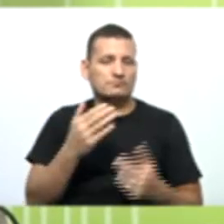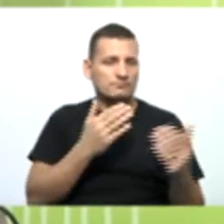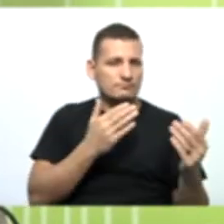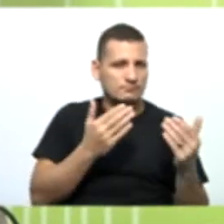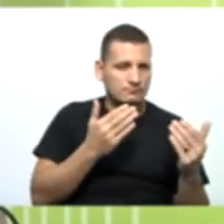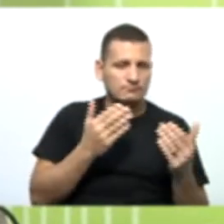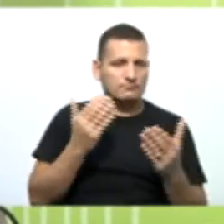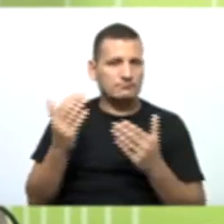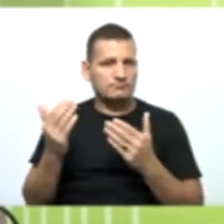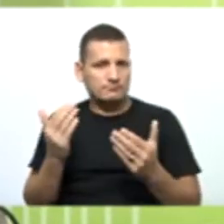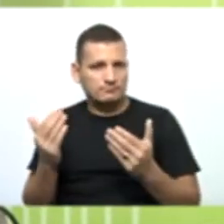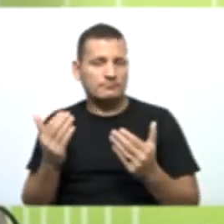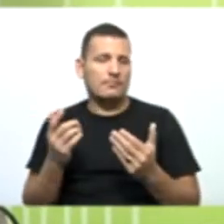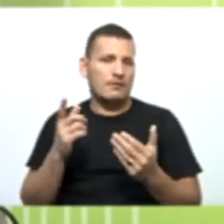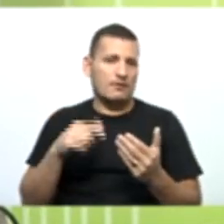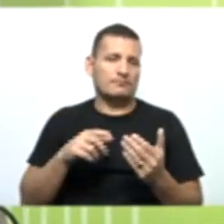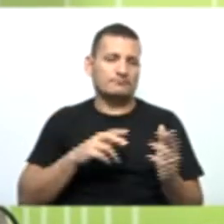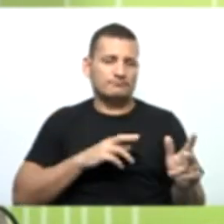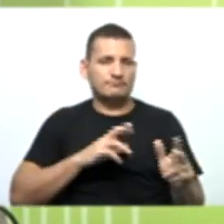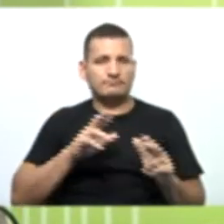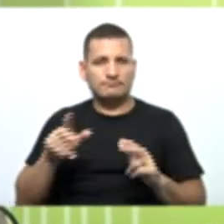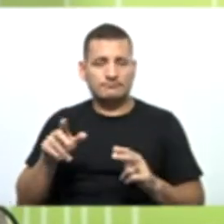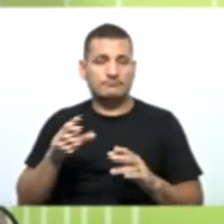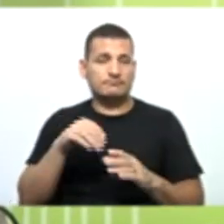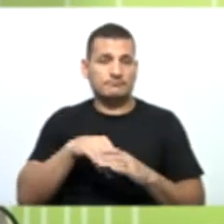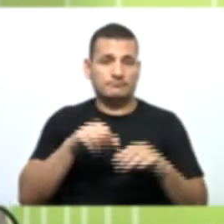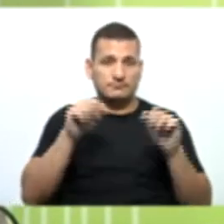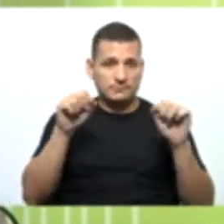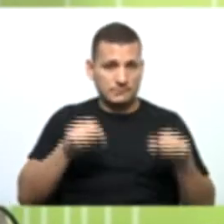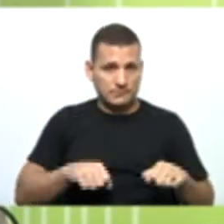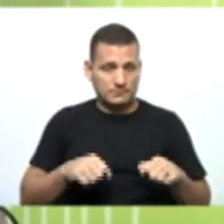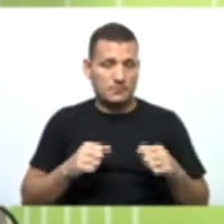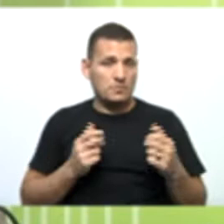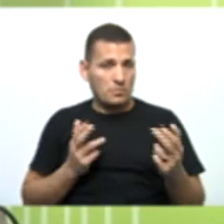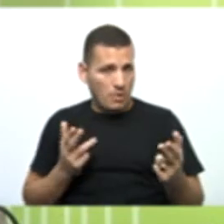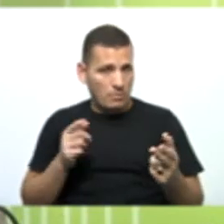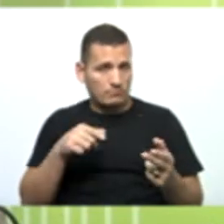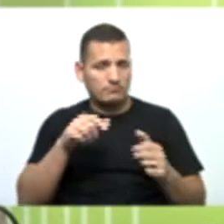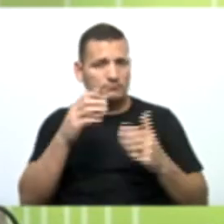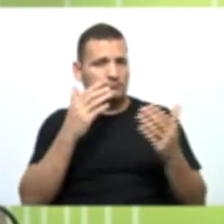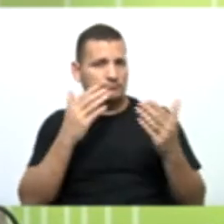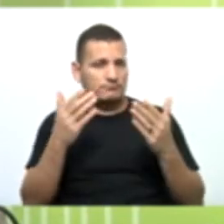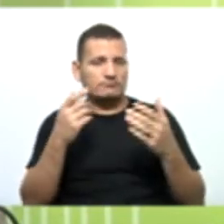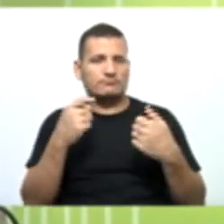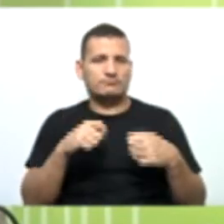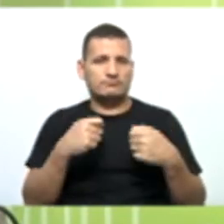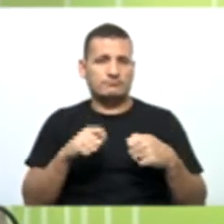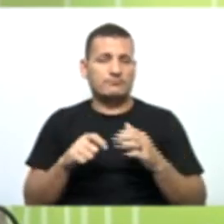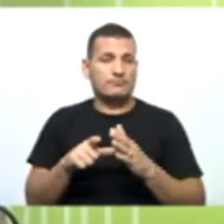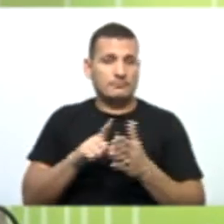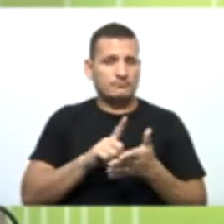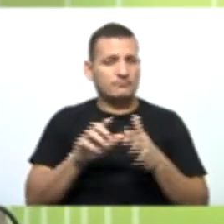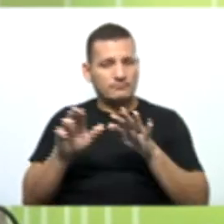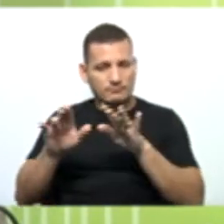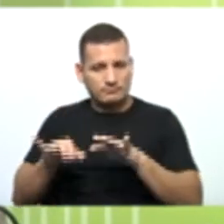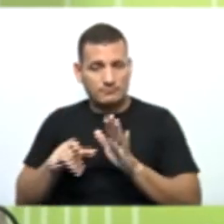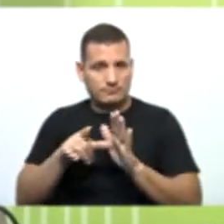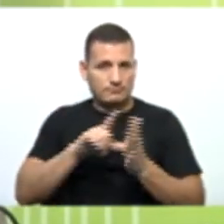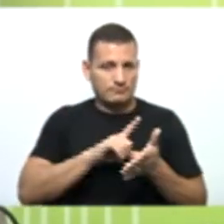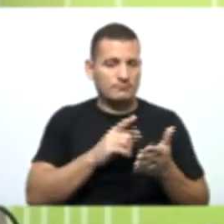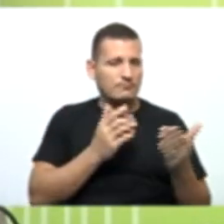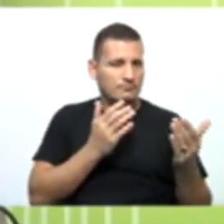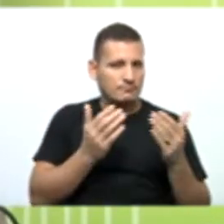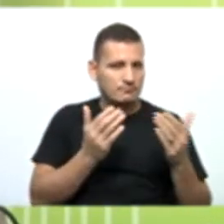Então, analisar é isso. No sistema, é dessa forma que nós vamos fazer? Nós vamos ter que analisar antes de desenvolver?